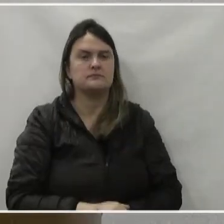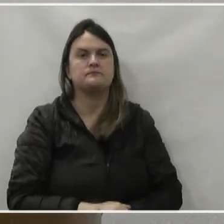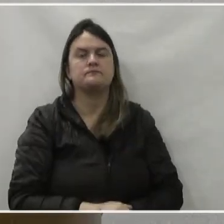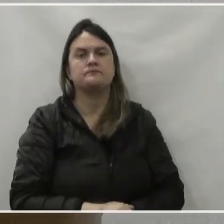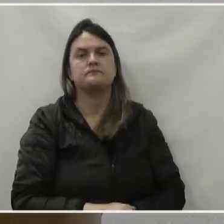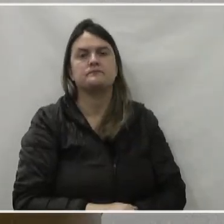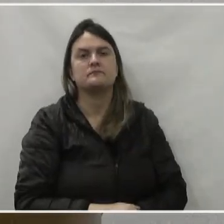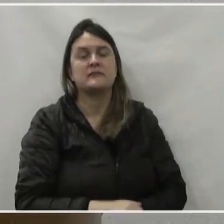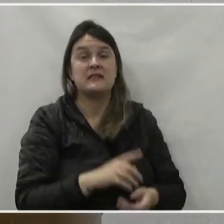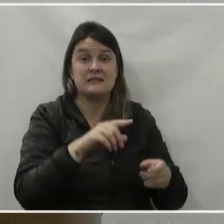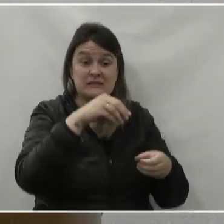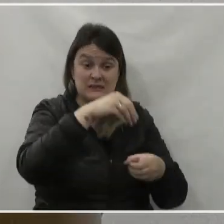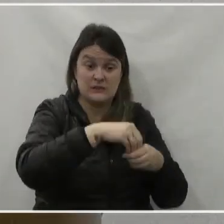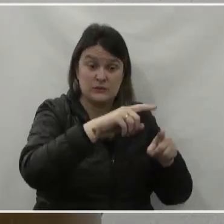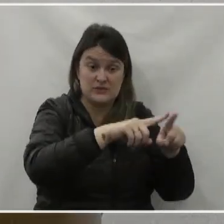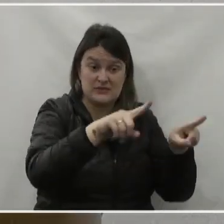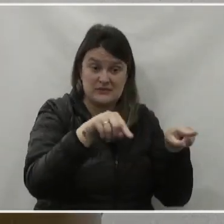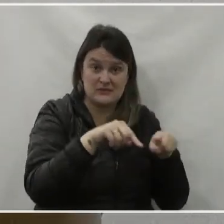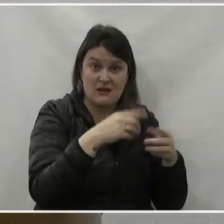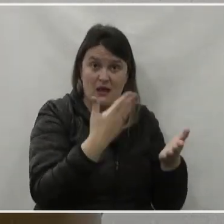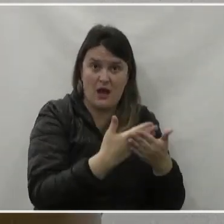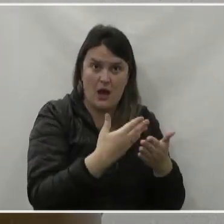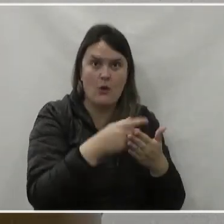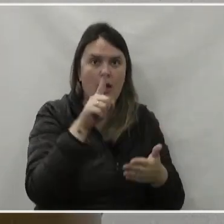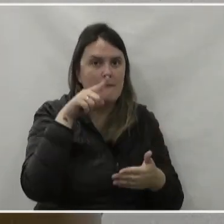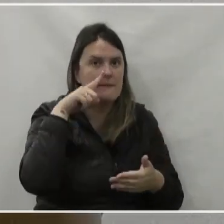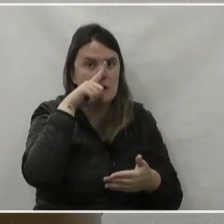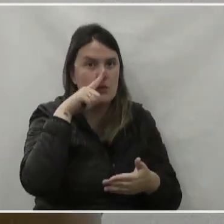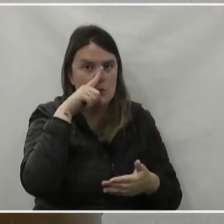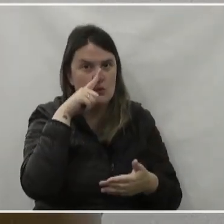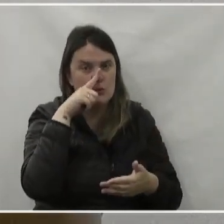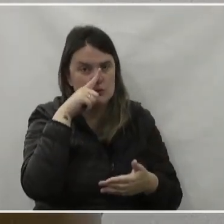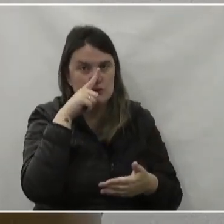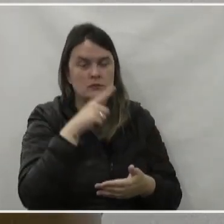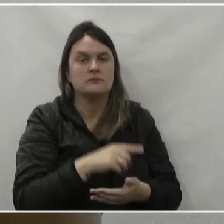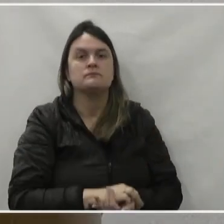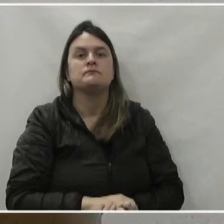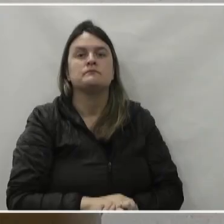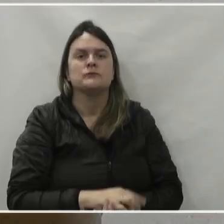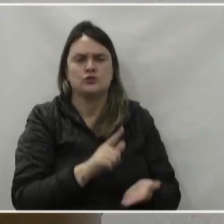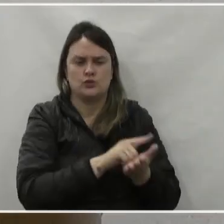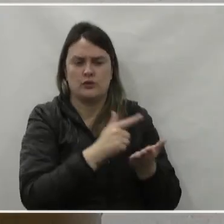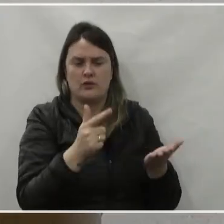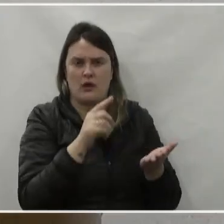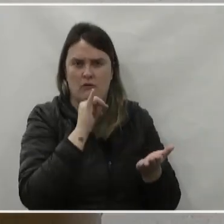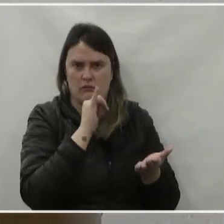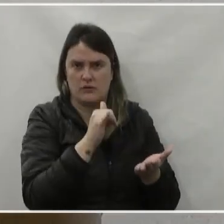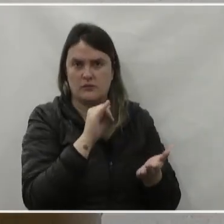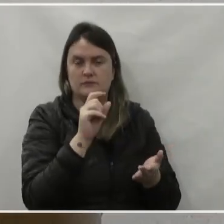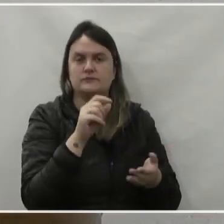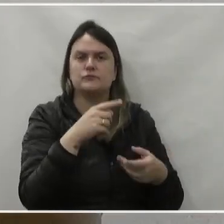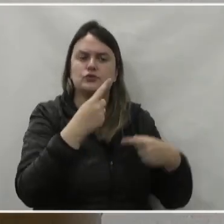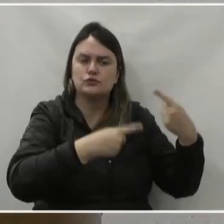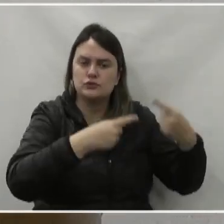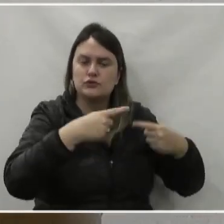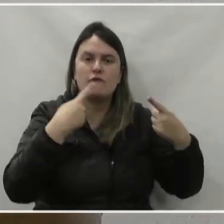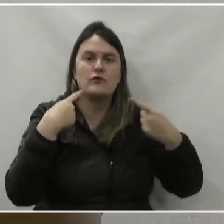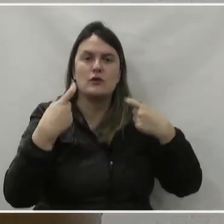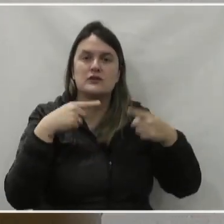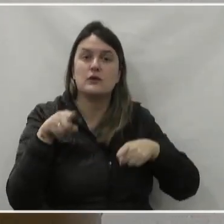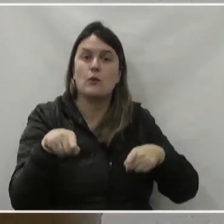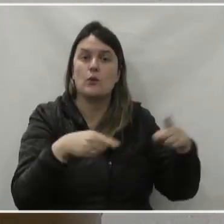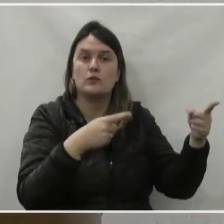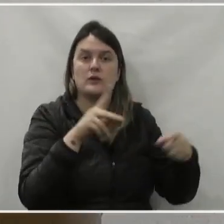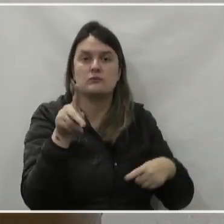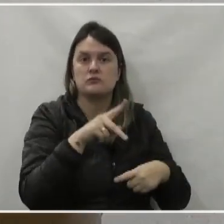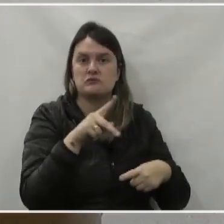Já em sala de aula, o Lugar Perigoso, ICL Notícias, 22 de março de 2025, discutiu como a violência contra os professores se